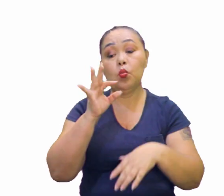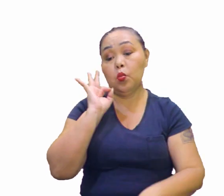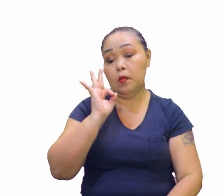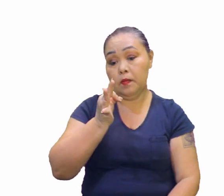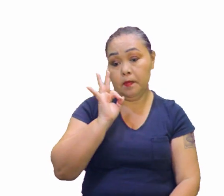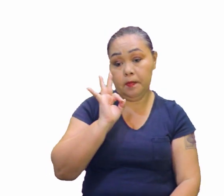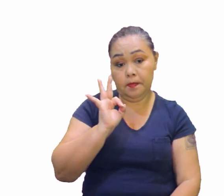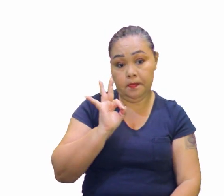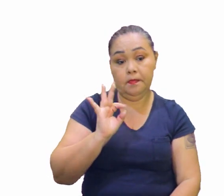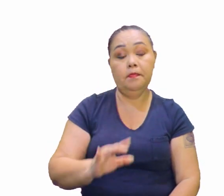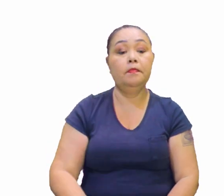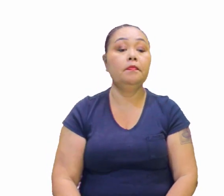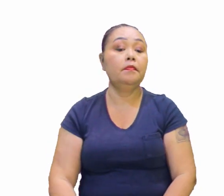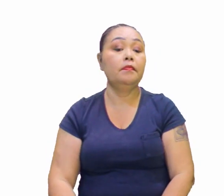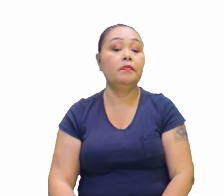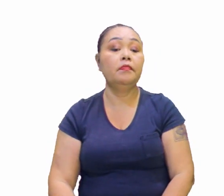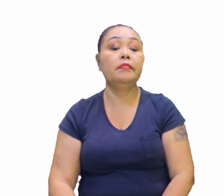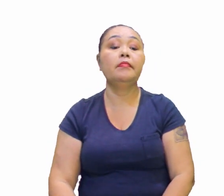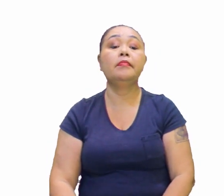do café.